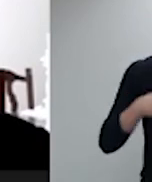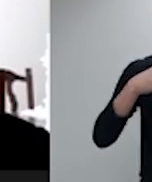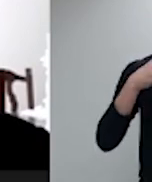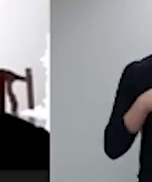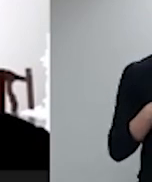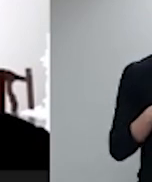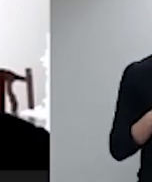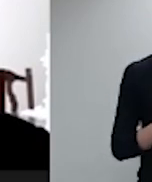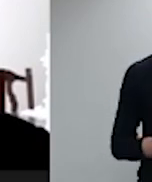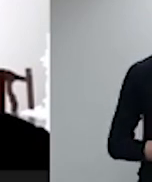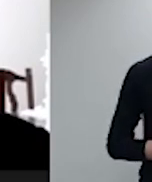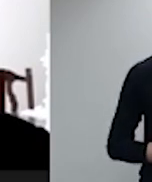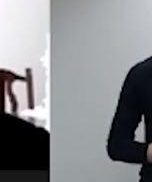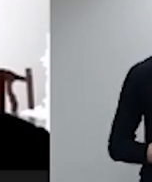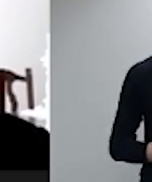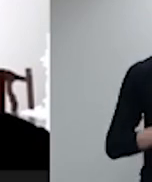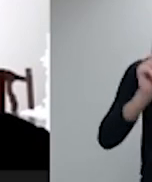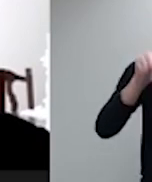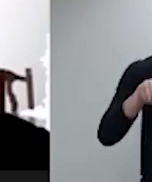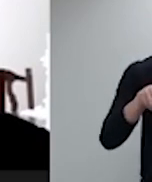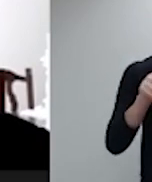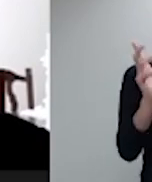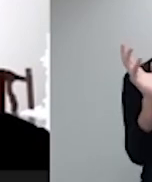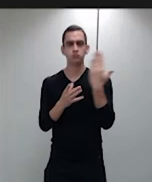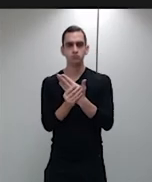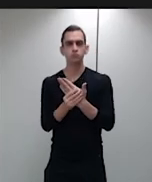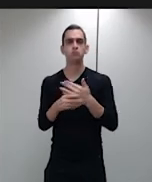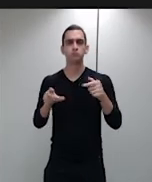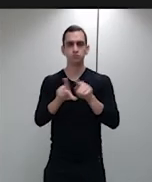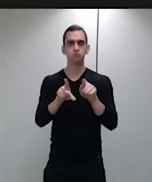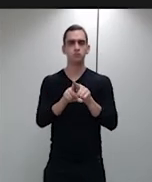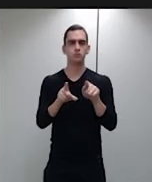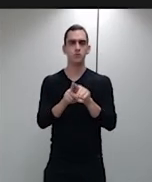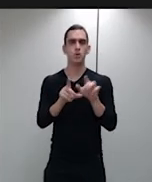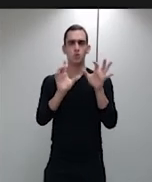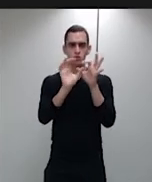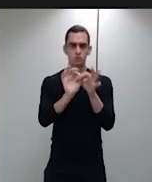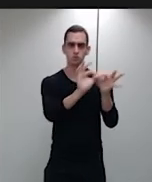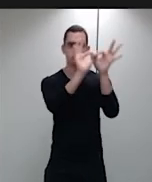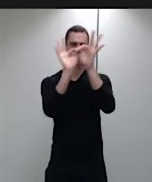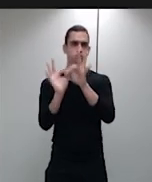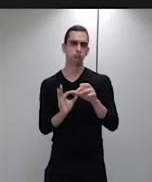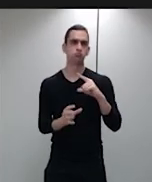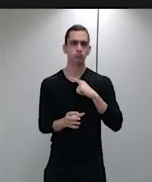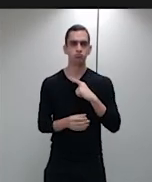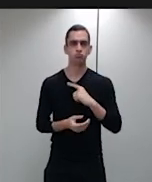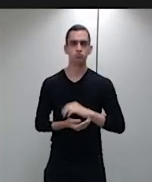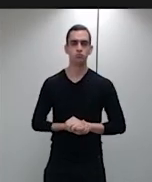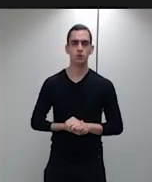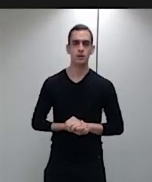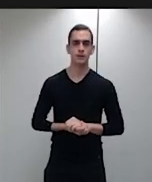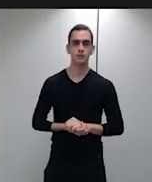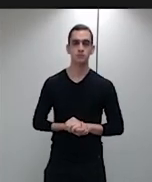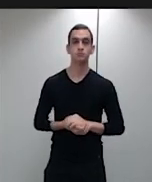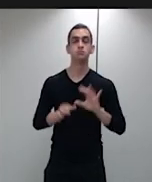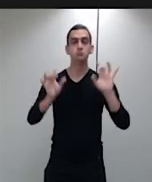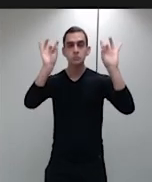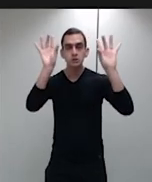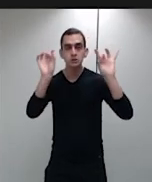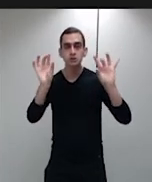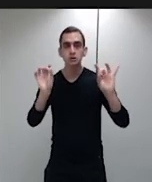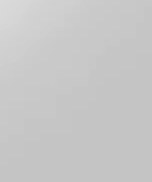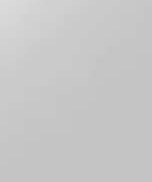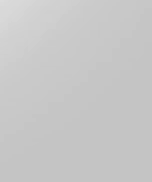ou denega a apresentar o tema O Poder Judiciário devendo o pedido ser direcionado a jurisdição civil